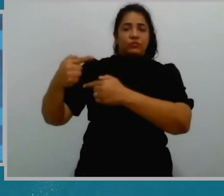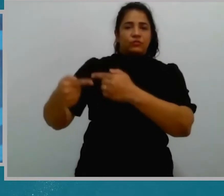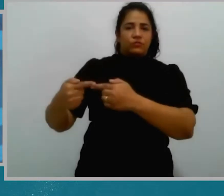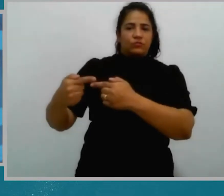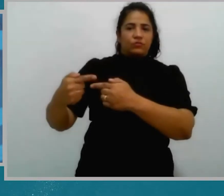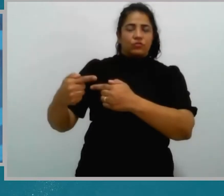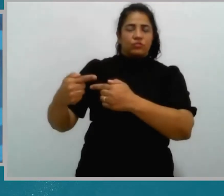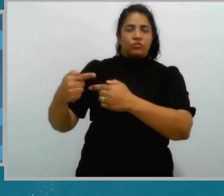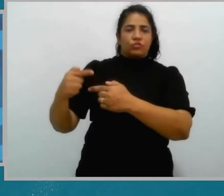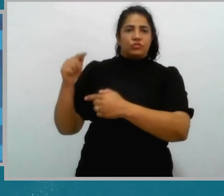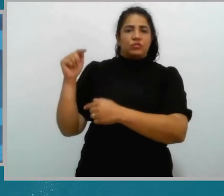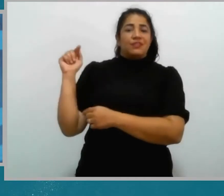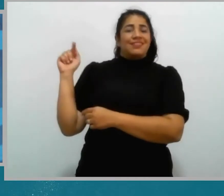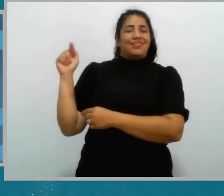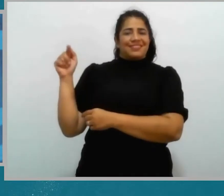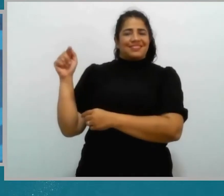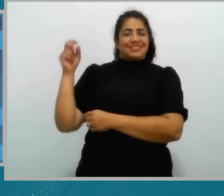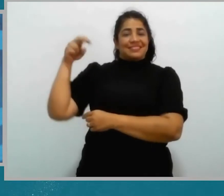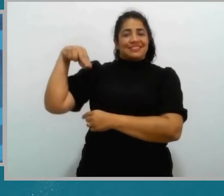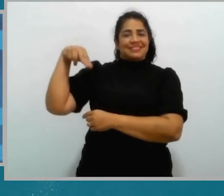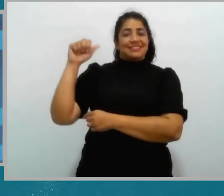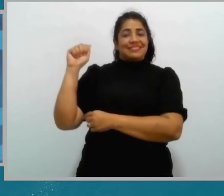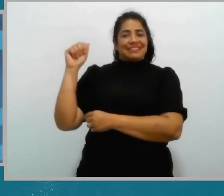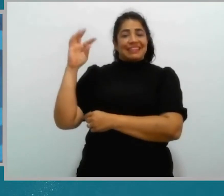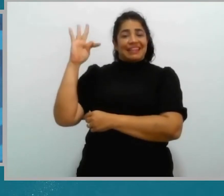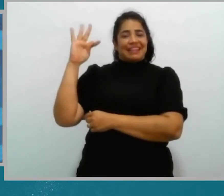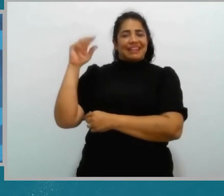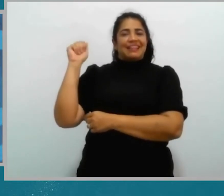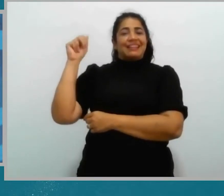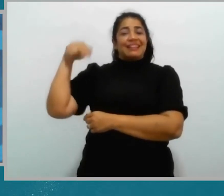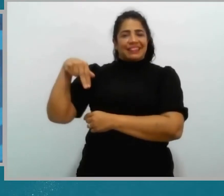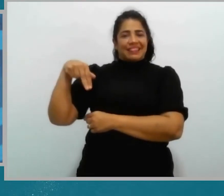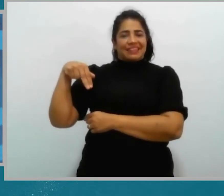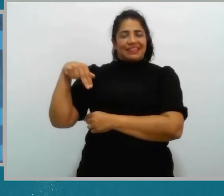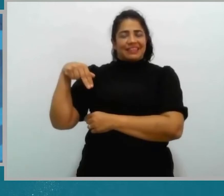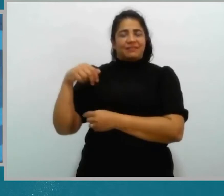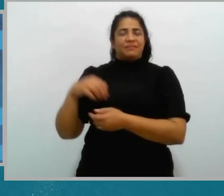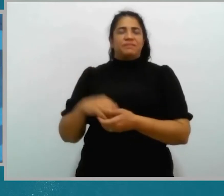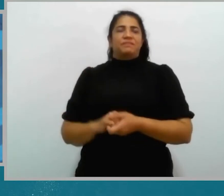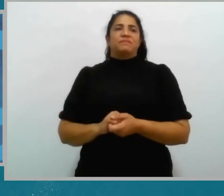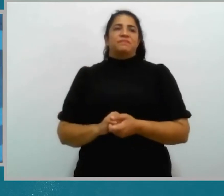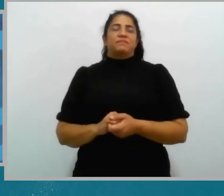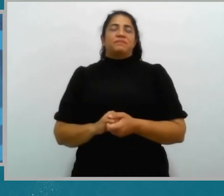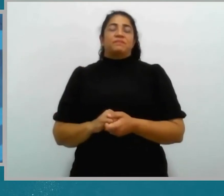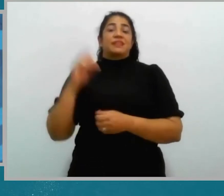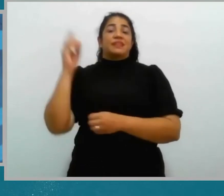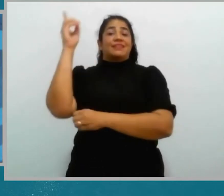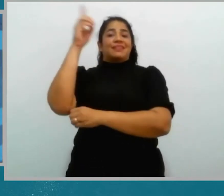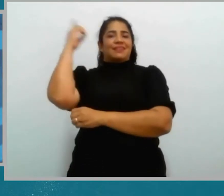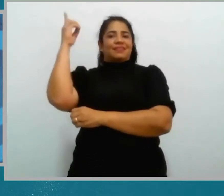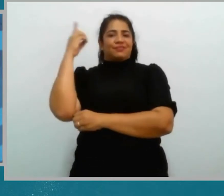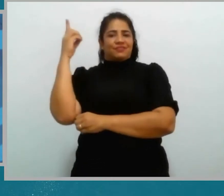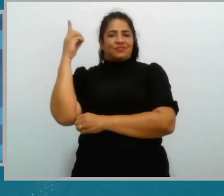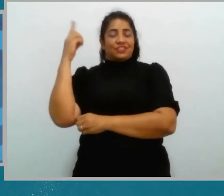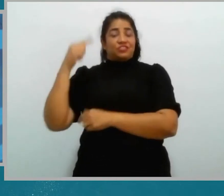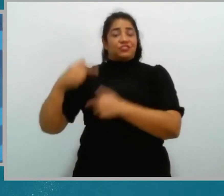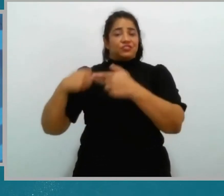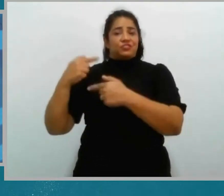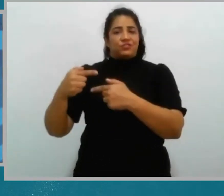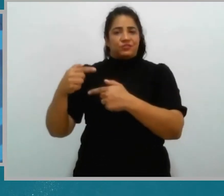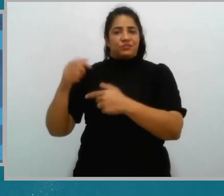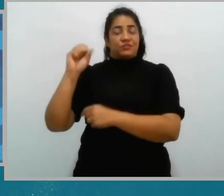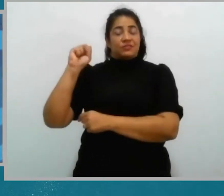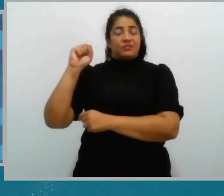Davi gerou a Salomão, também gerou a Natã. De Salomão foi até Jeconias, até